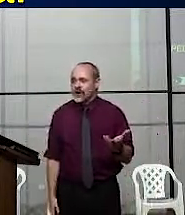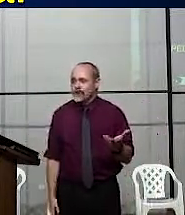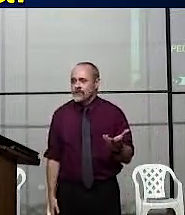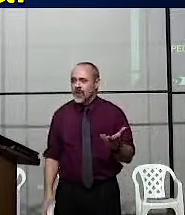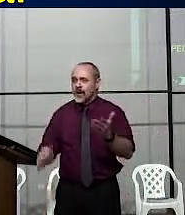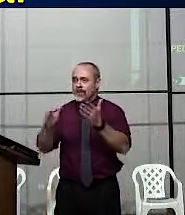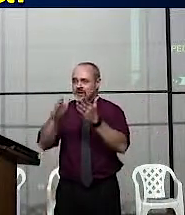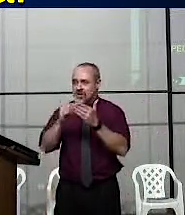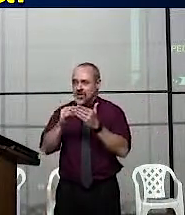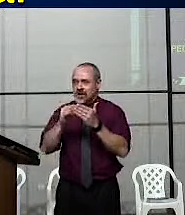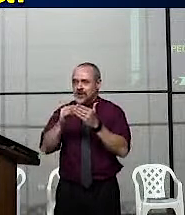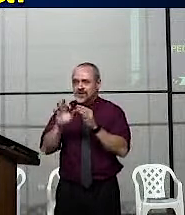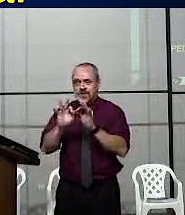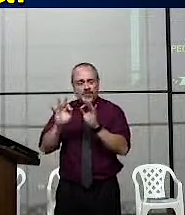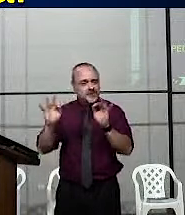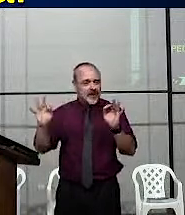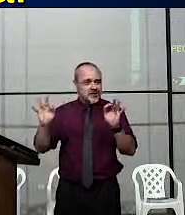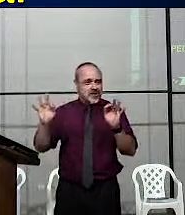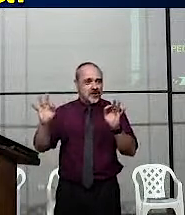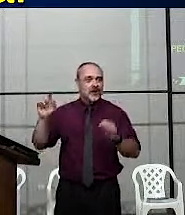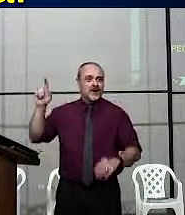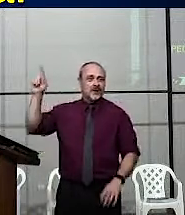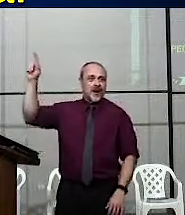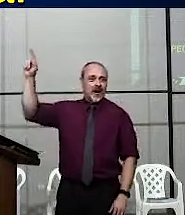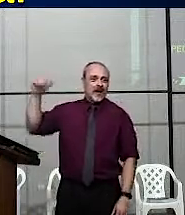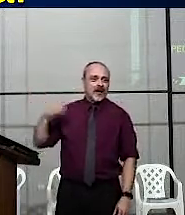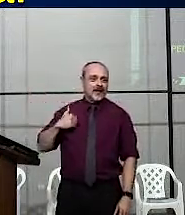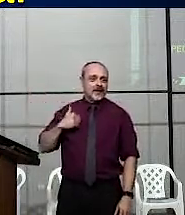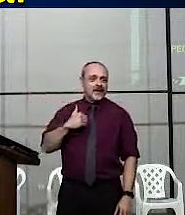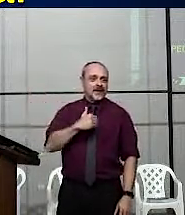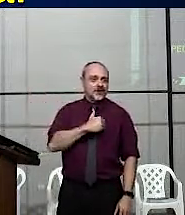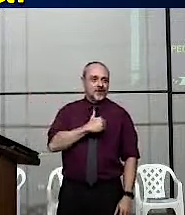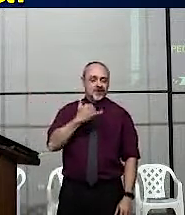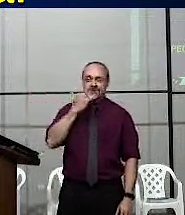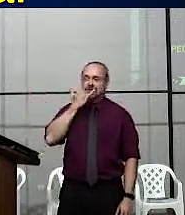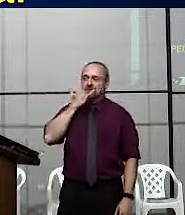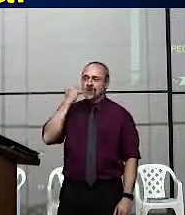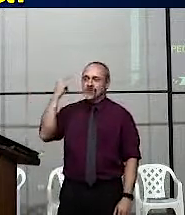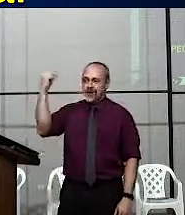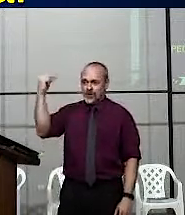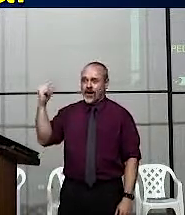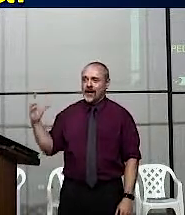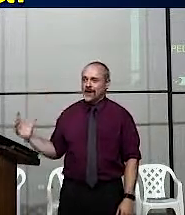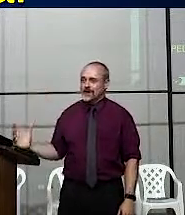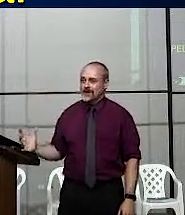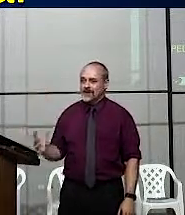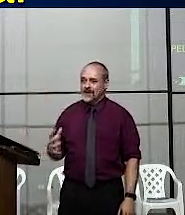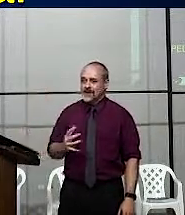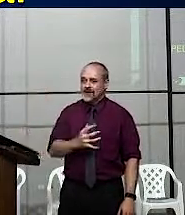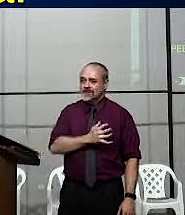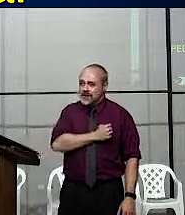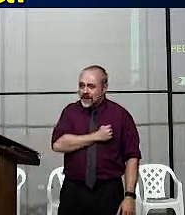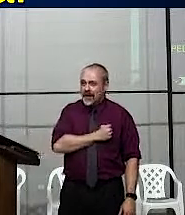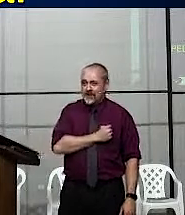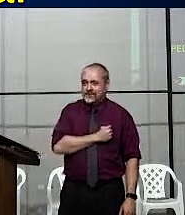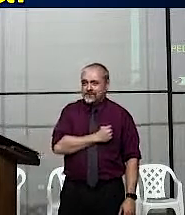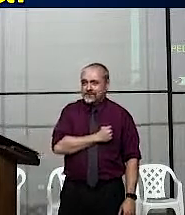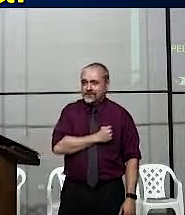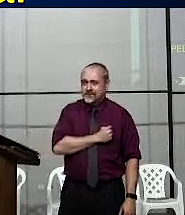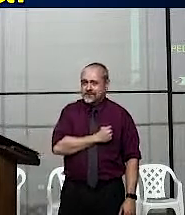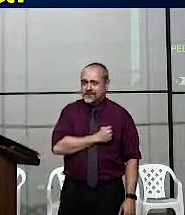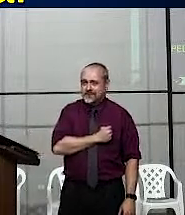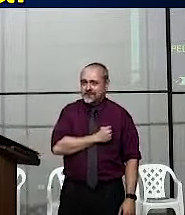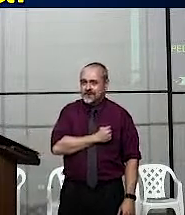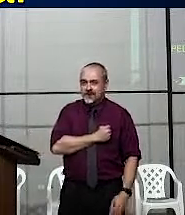Senhor e pedir simplesmente para Ele nos perdoar e salvar.